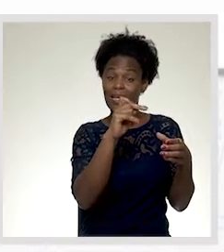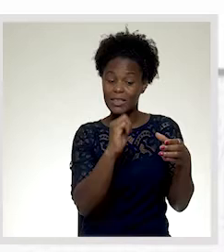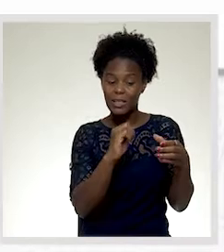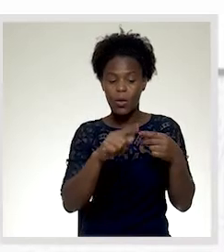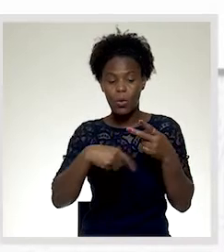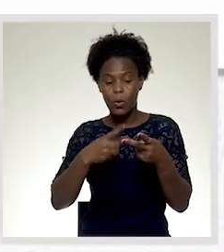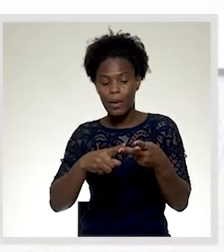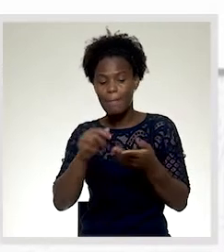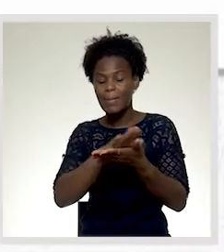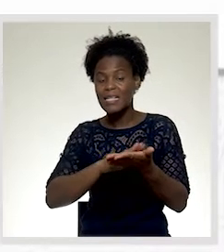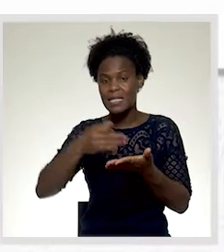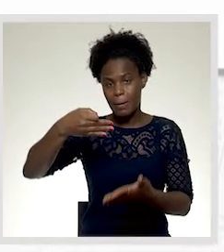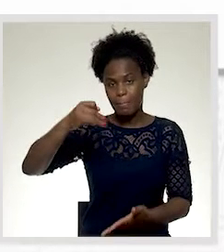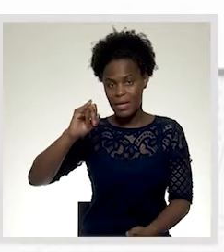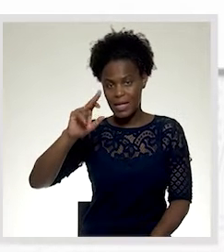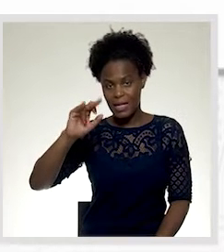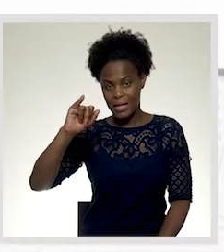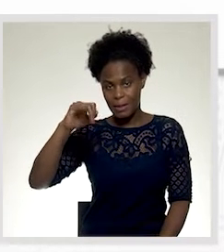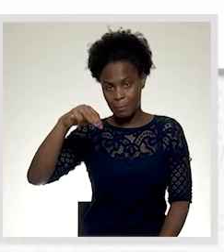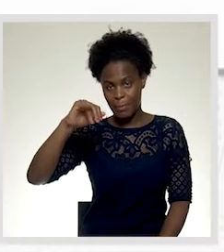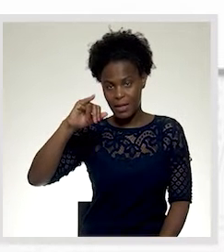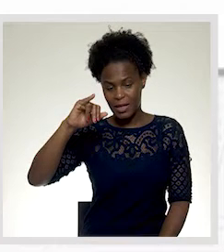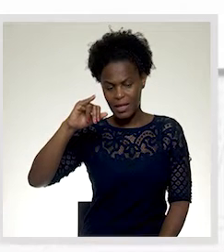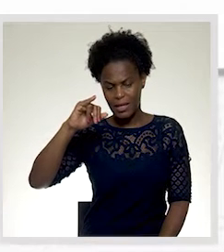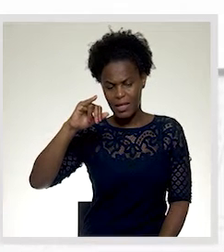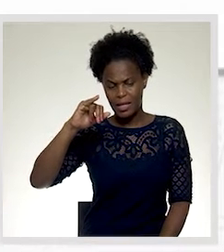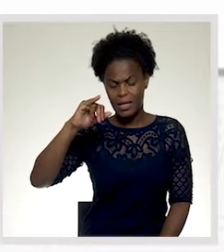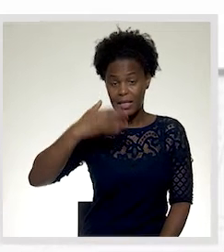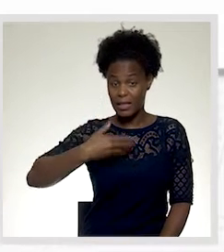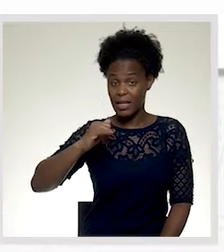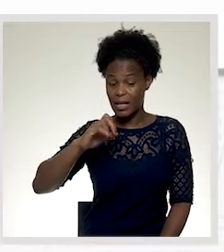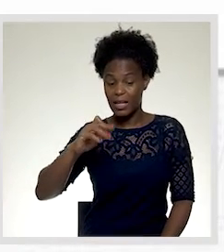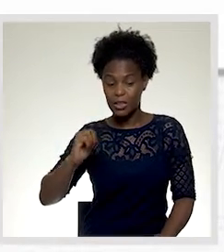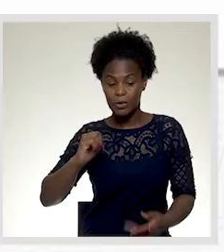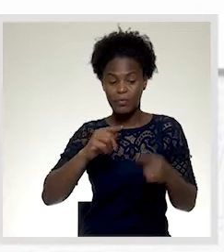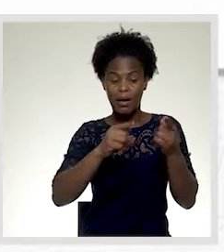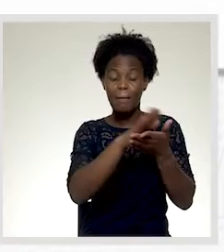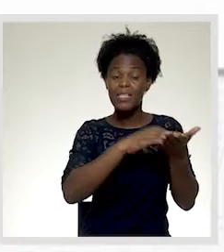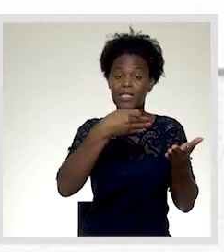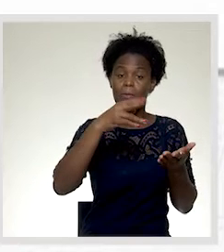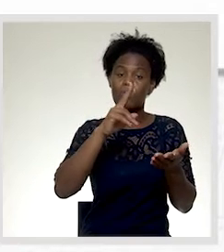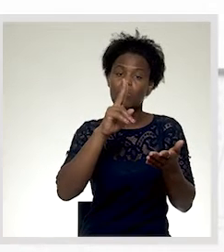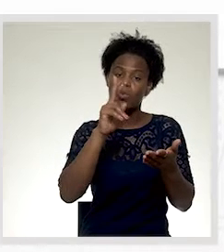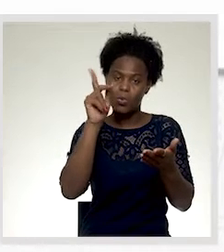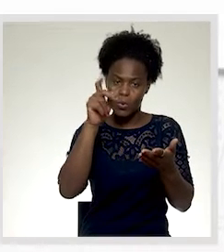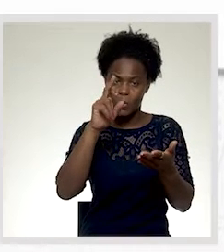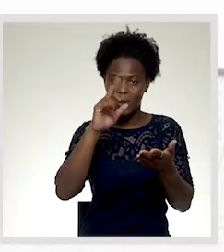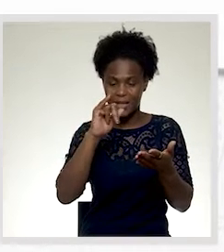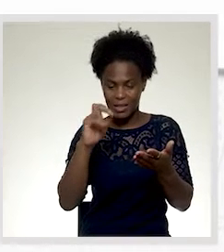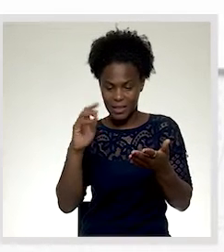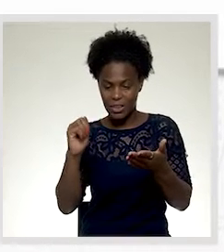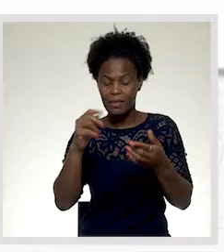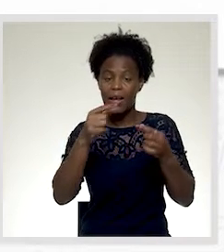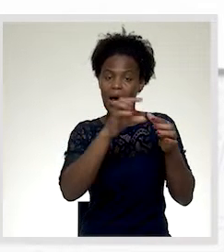púricas, e bases pirimídicas. As bases púricas são as bases que possuem anel duplo, ou anel duplo, não é?